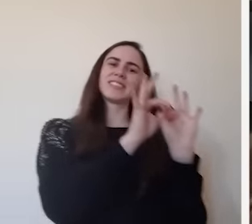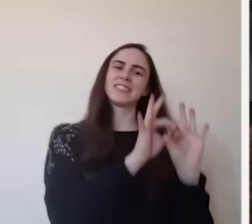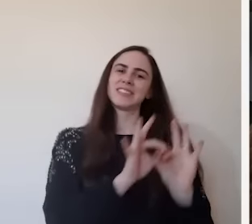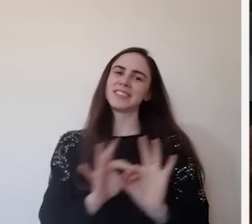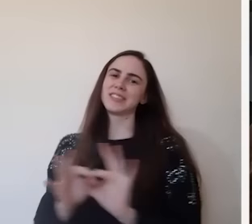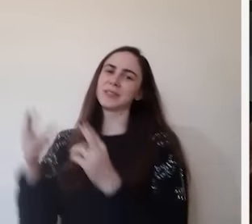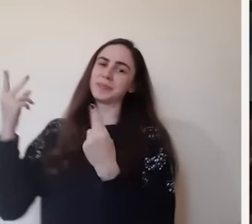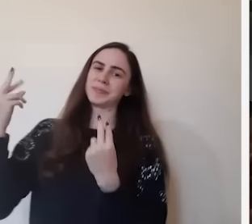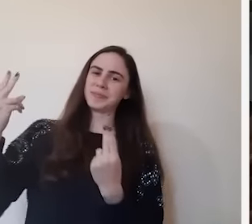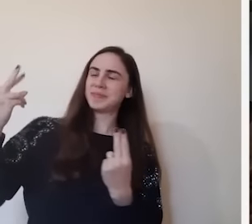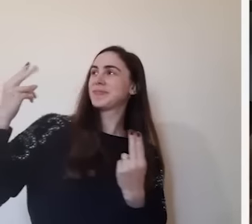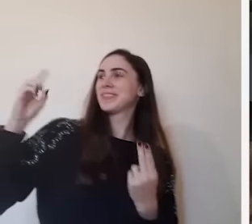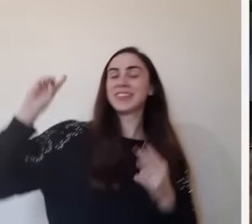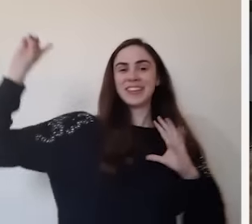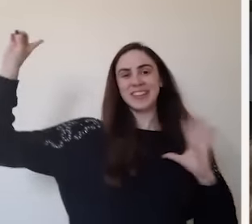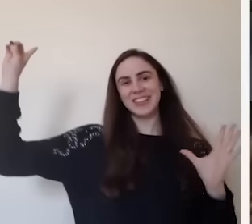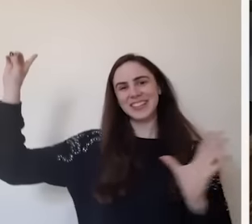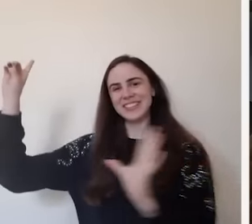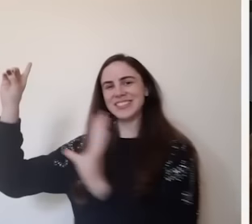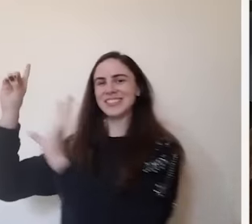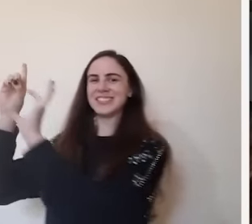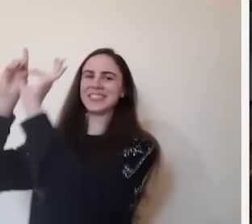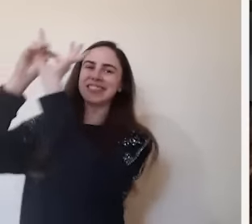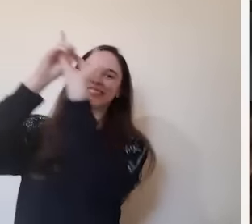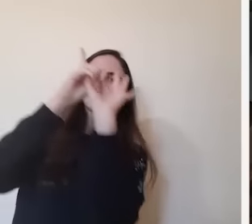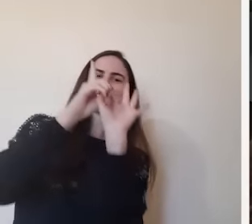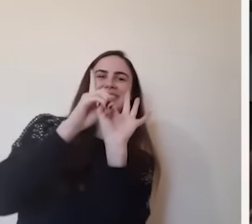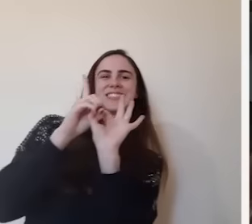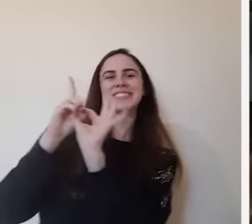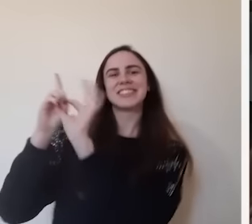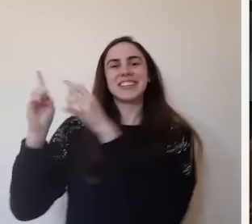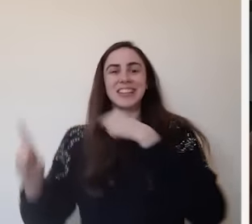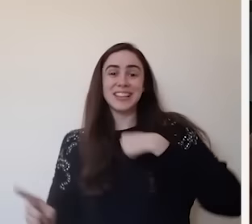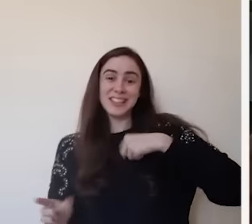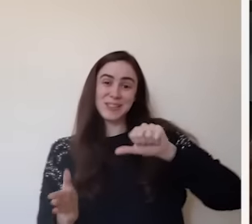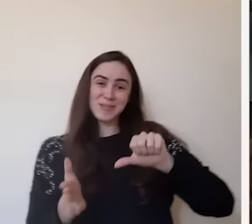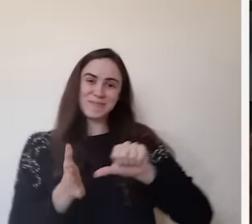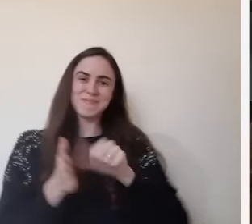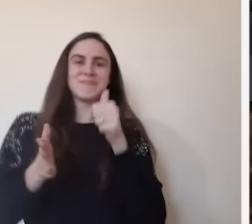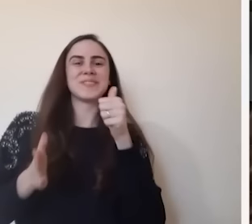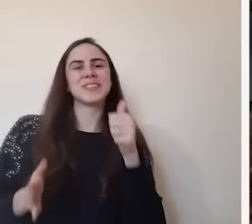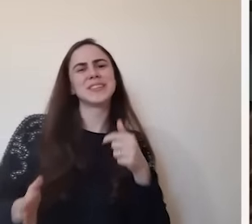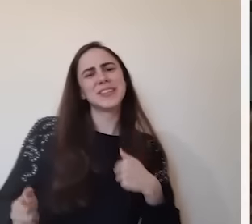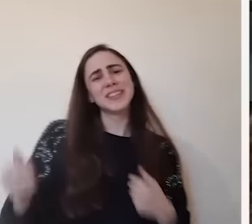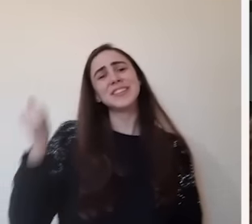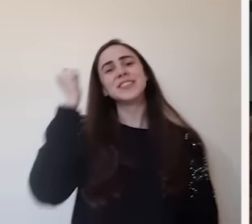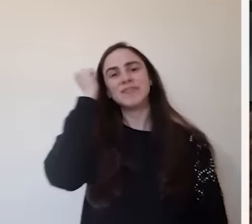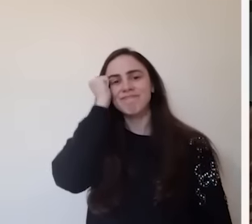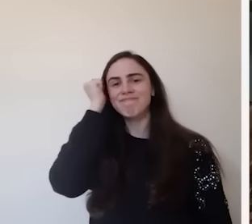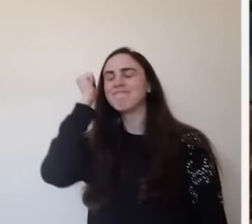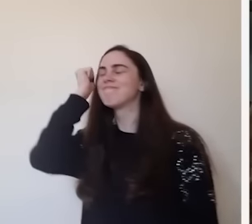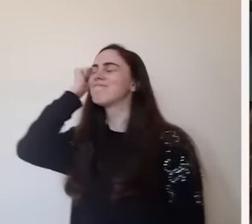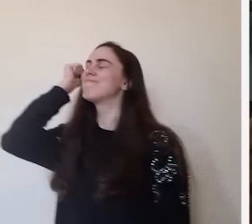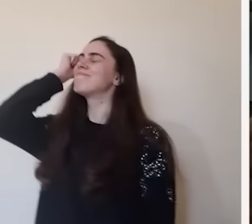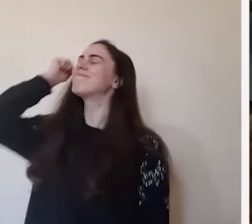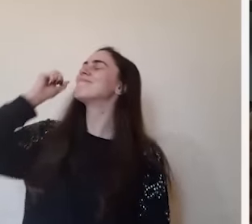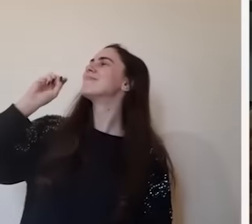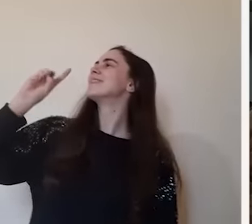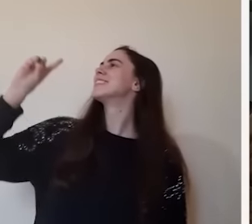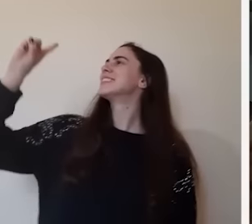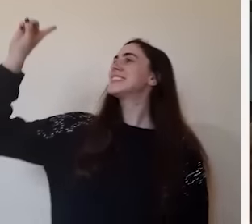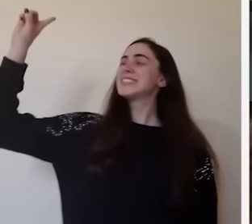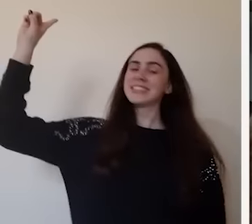és em nós a como estar em M